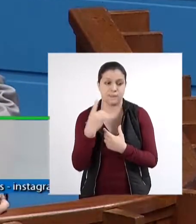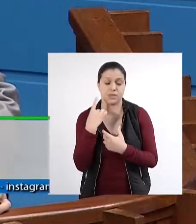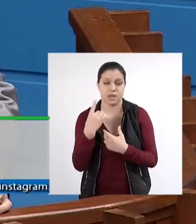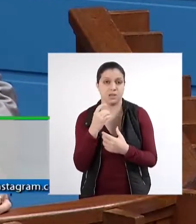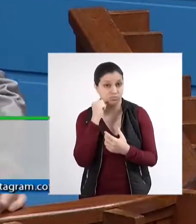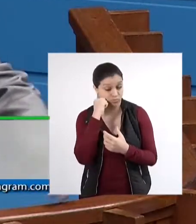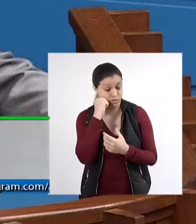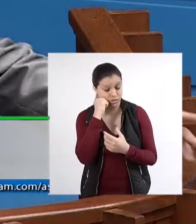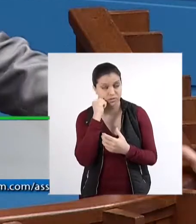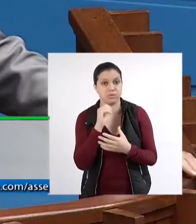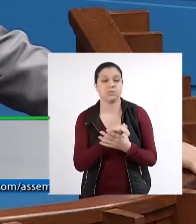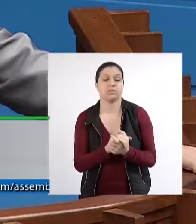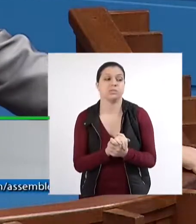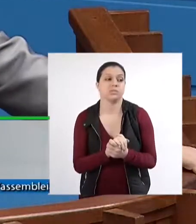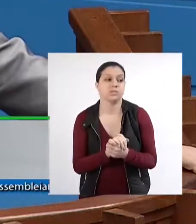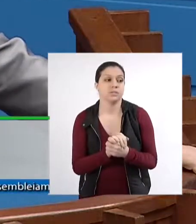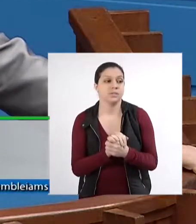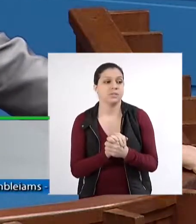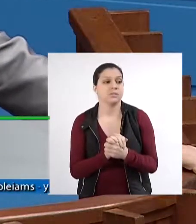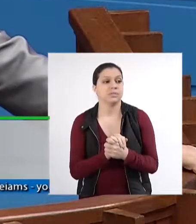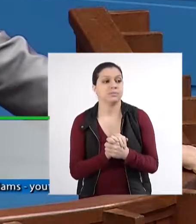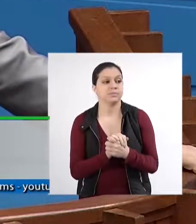a questão do nosso estado.